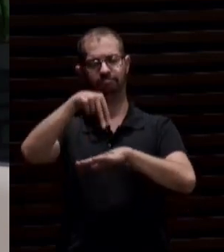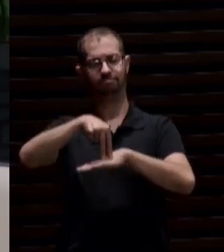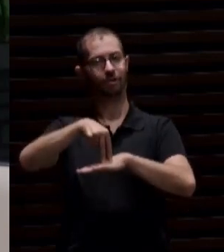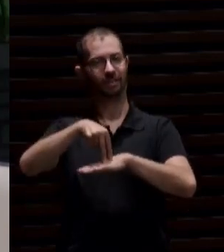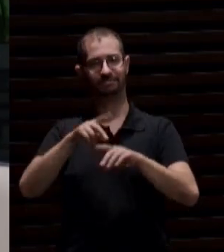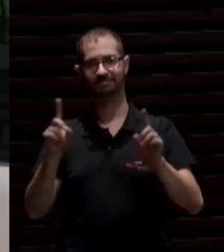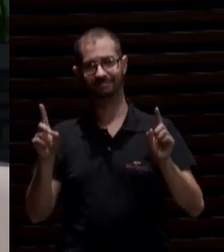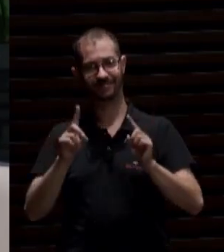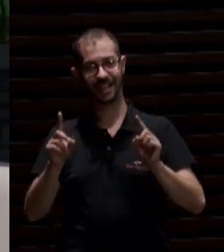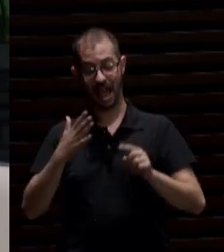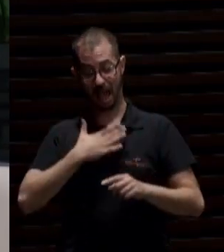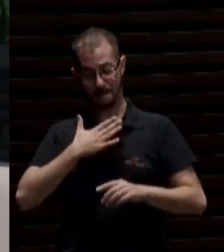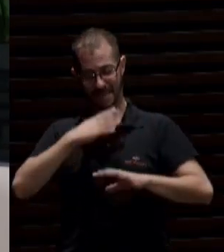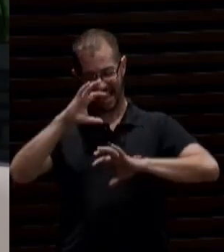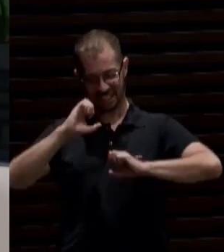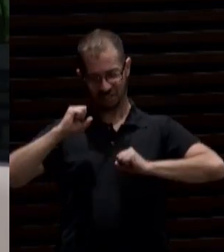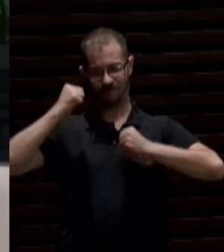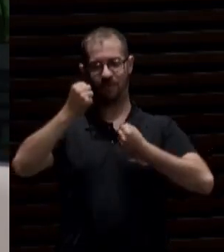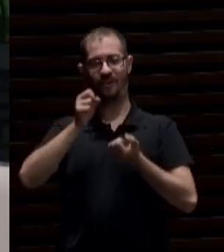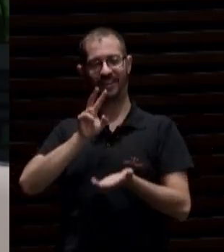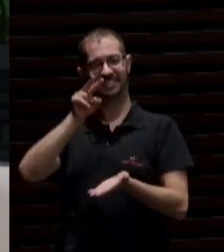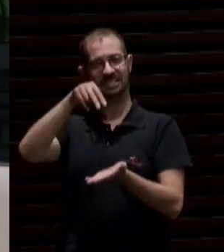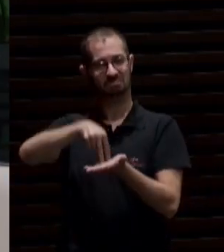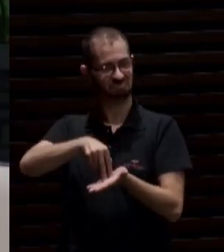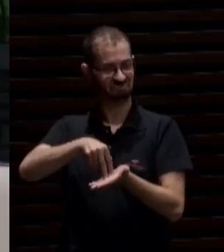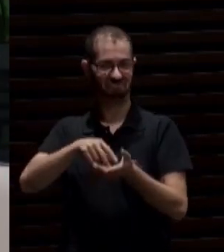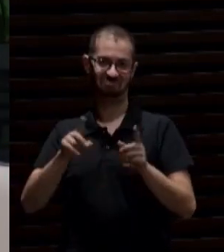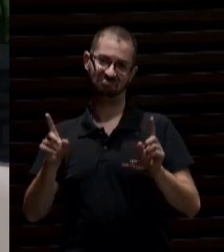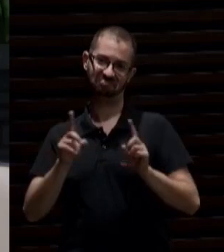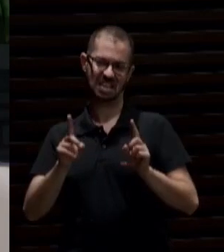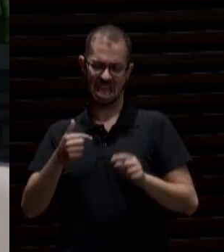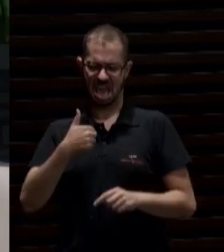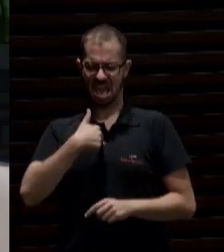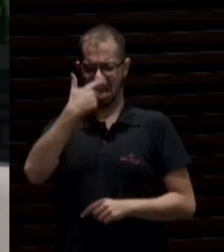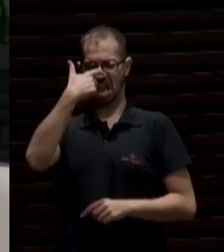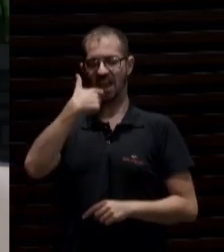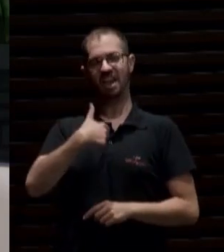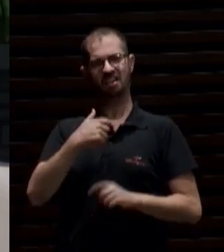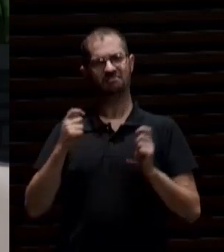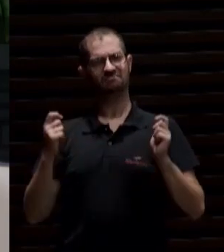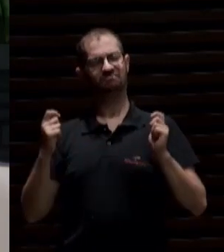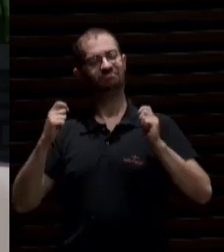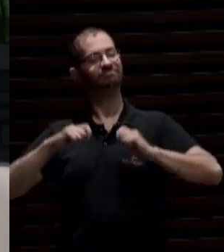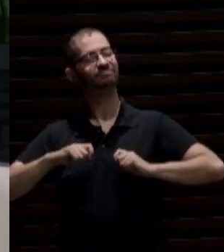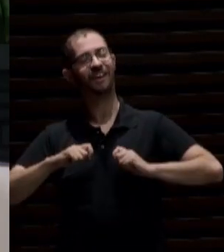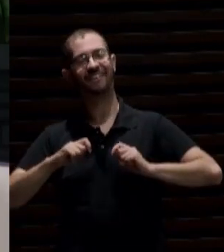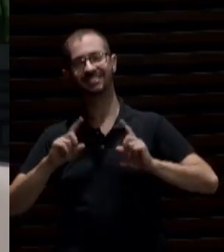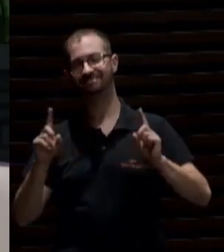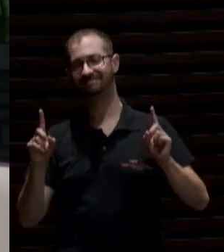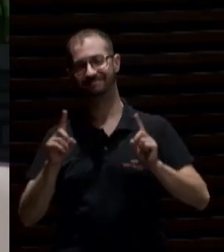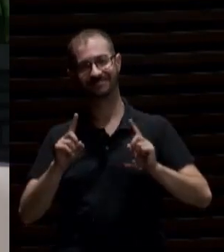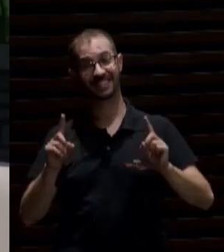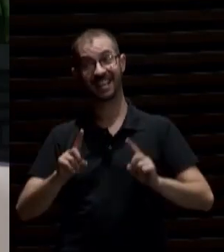fala as minhas forças, porém. Ele não fala quem eu sou que vai fazer com que eu seja salvo.